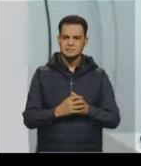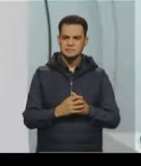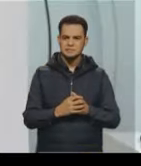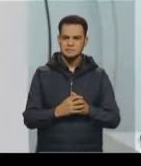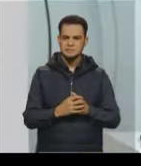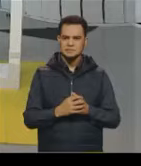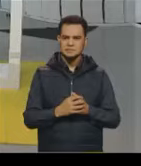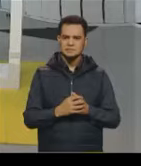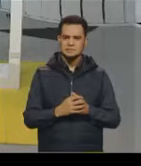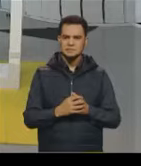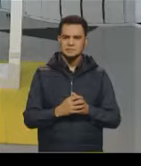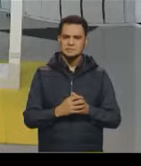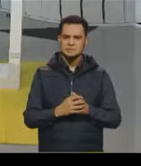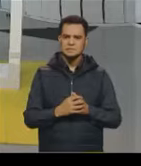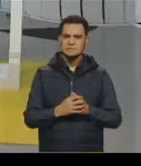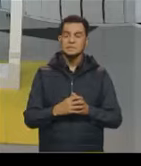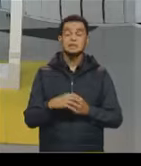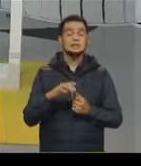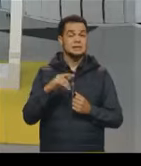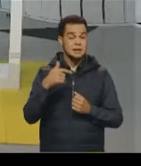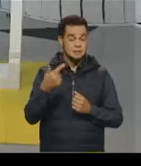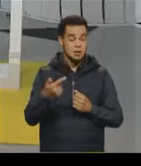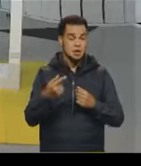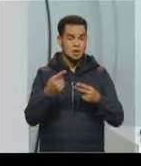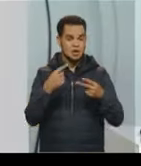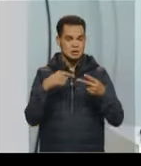Depois,